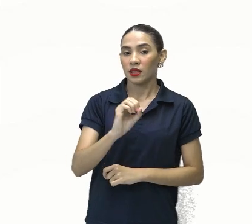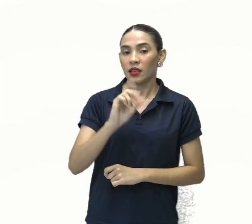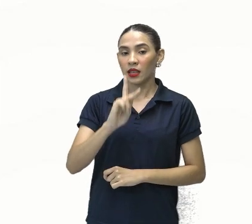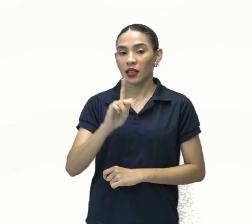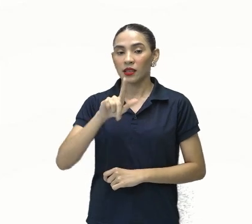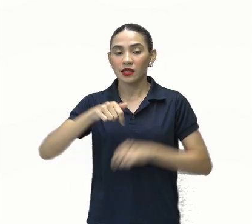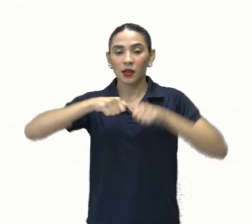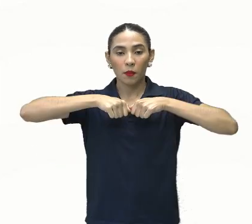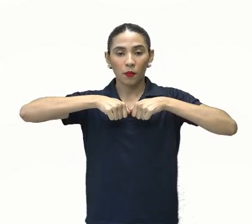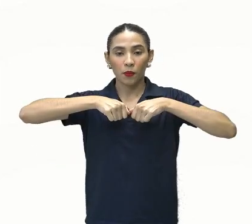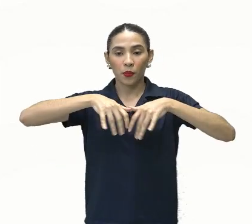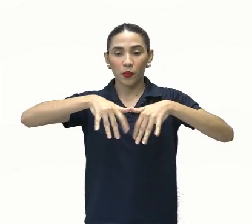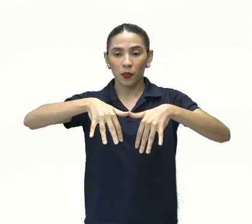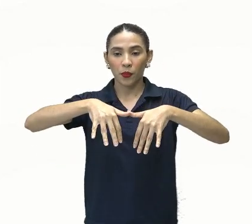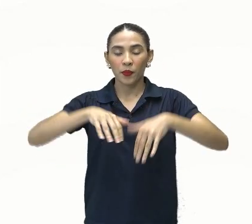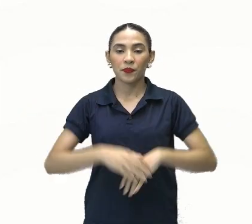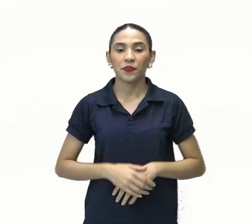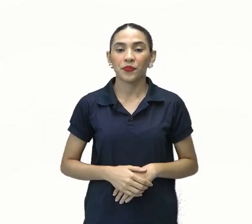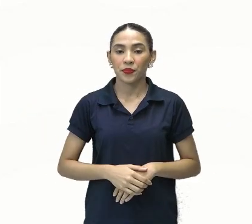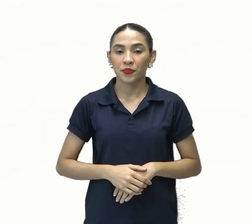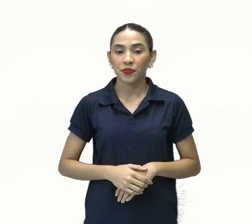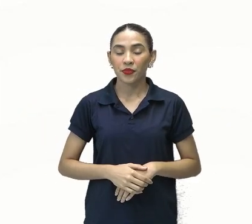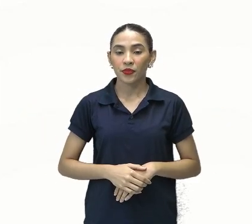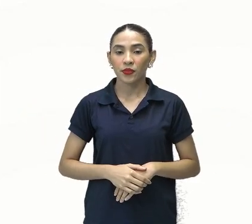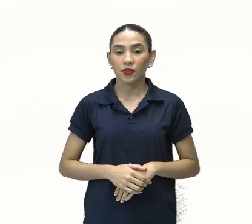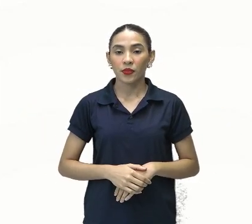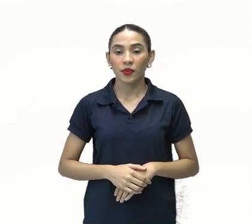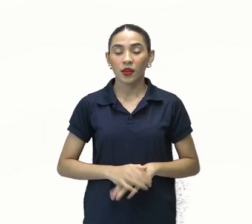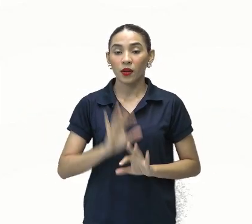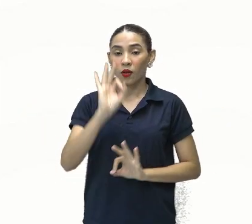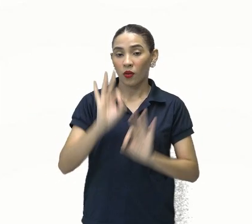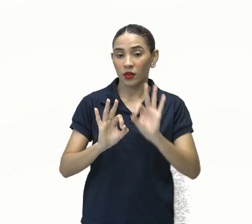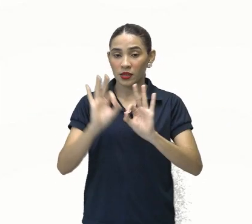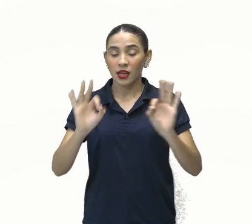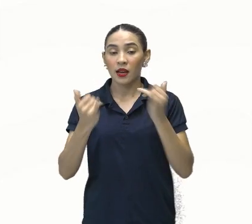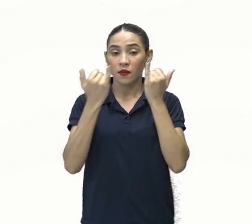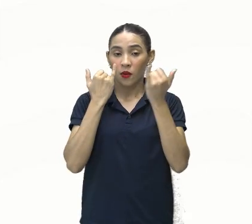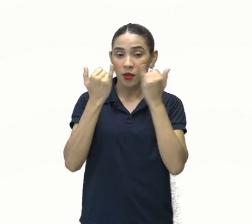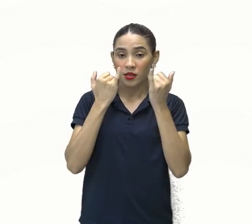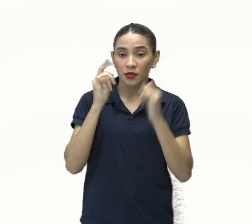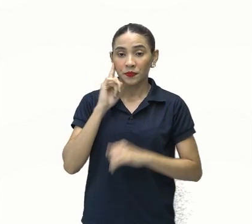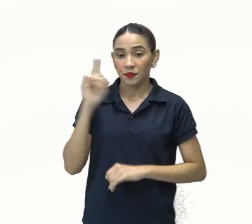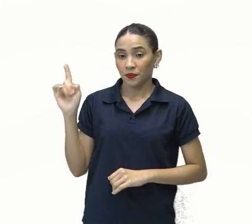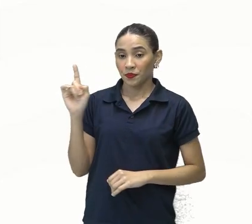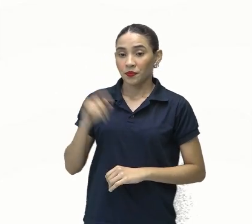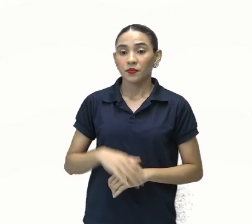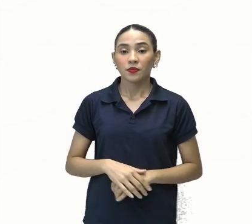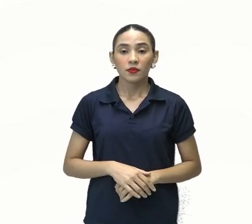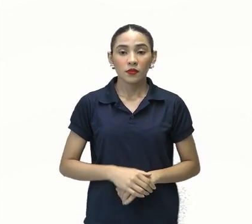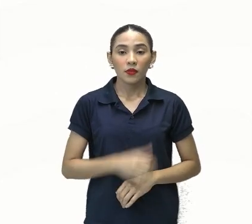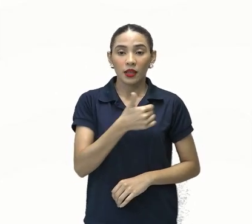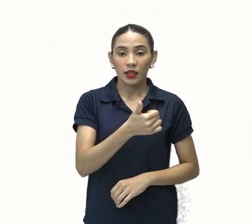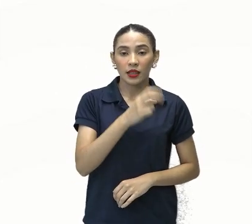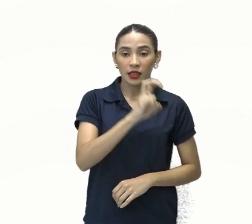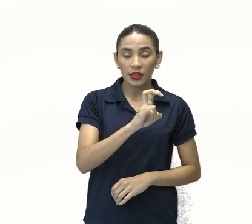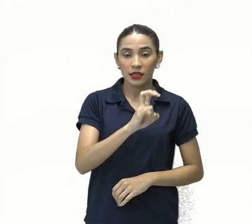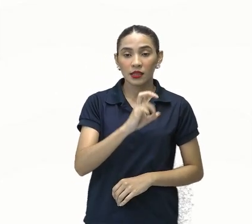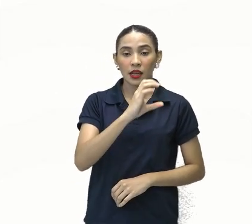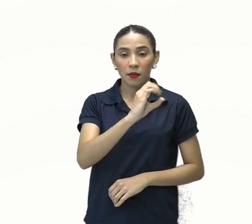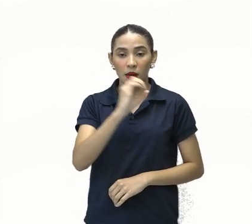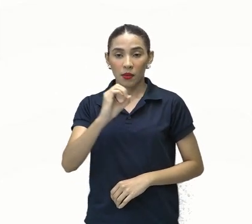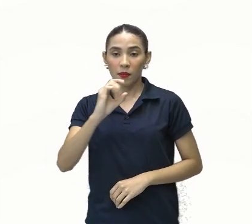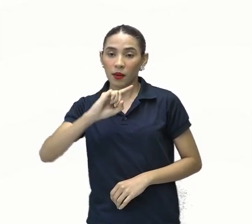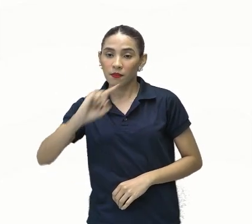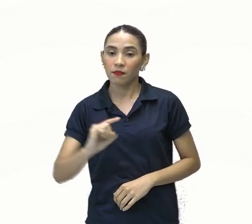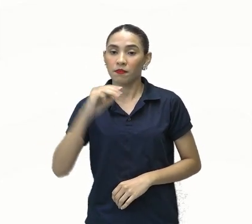de fertilizante. Então, vamos aí organizar nossas informações, ó. 15.000 metros